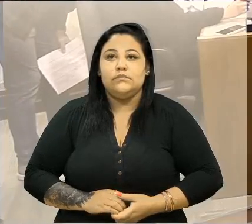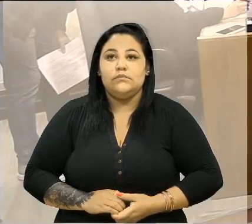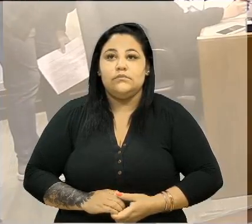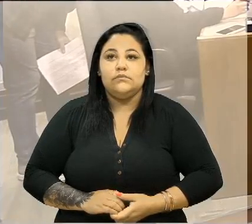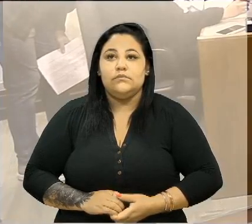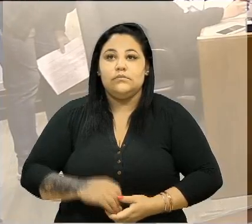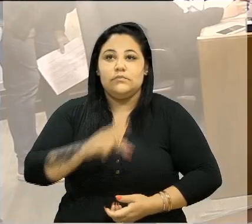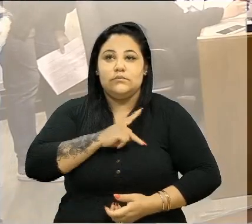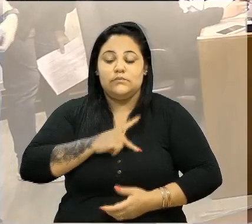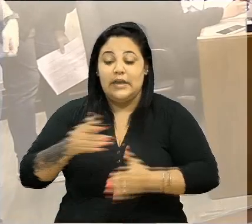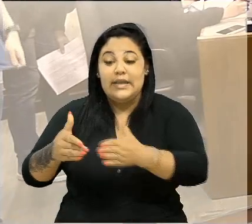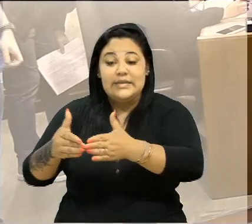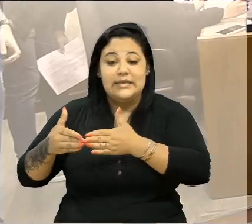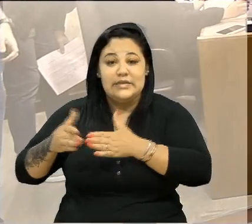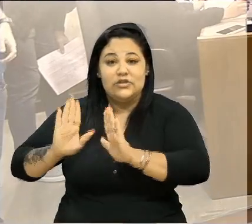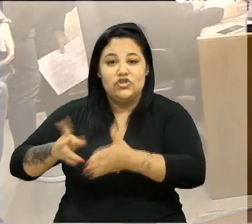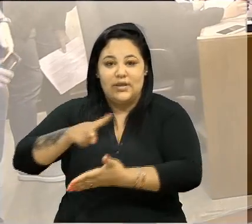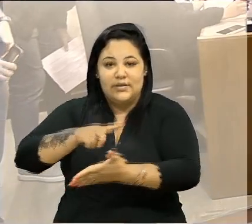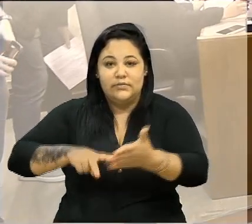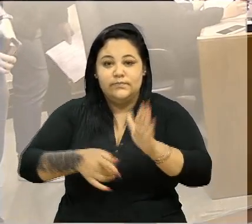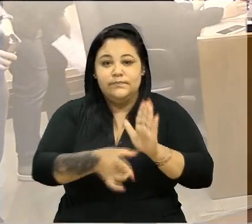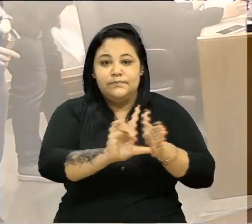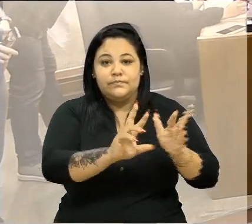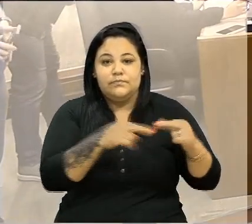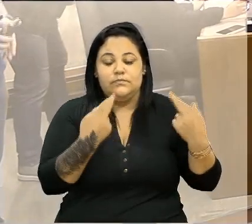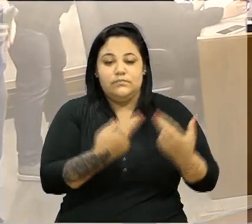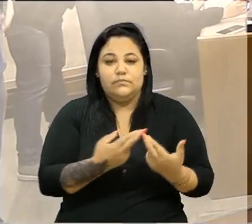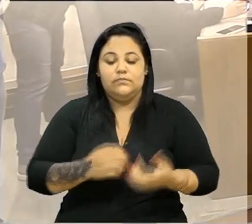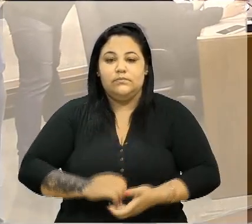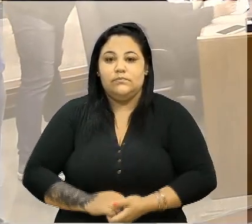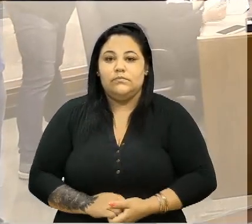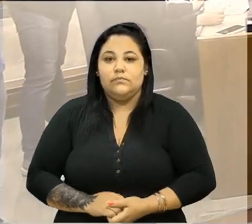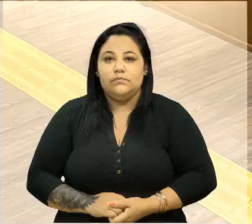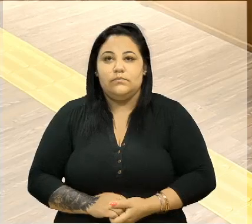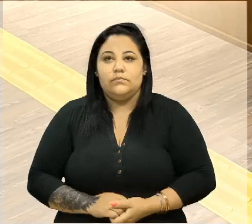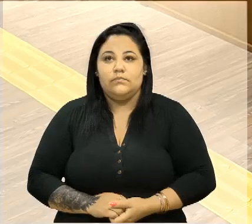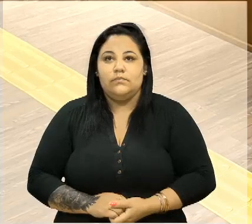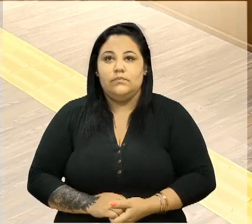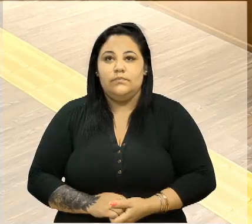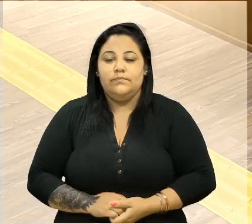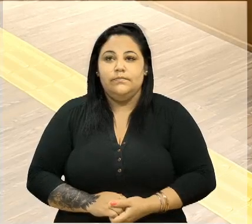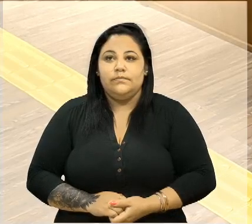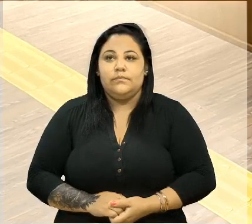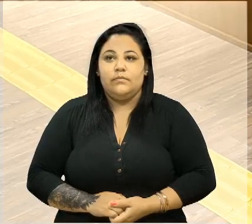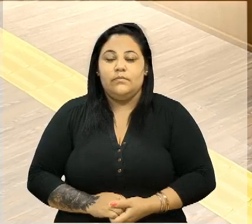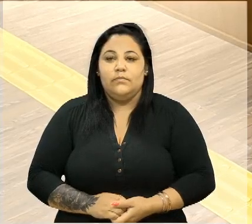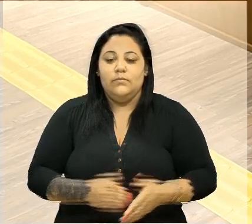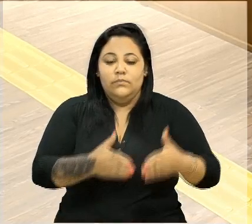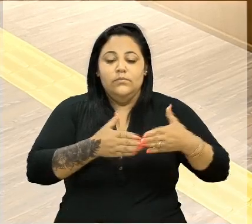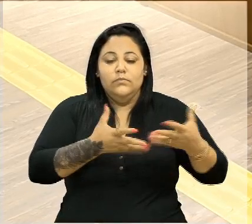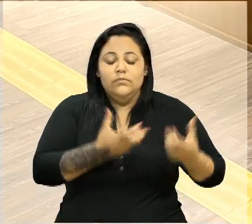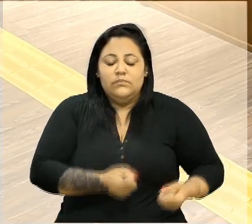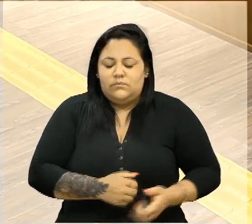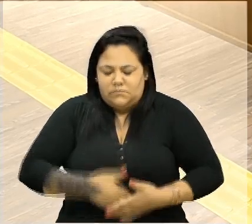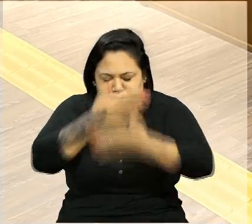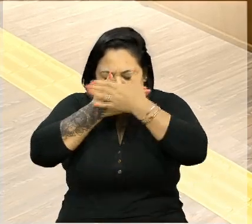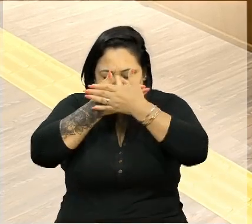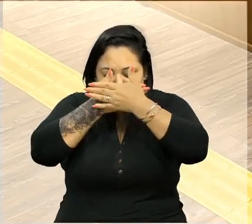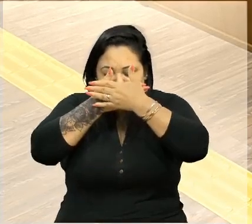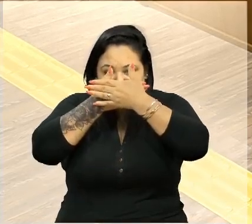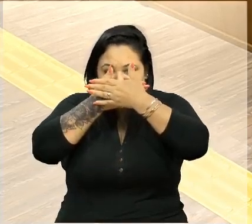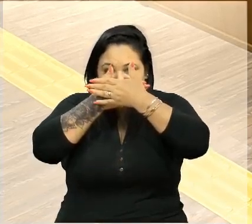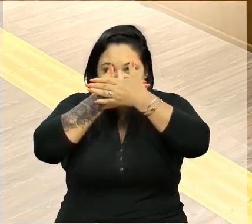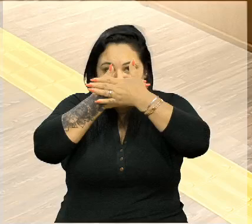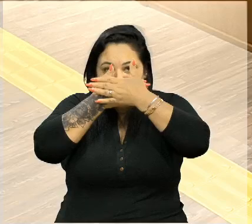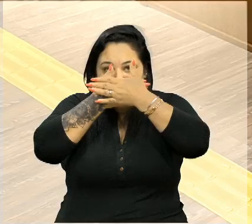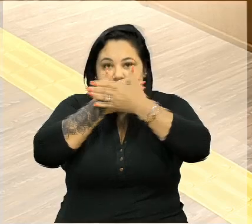Senhora presidente, peço dispensa por ter sido lido na sessão anterior. Dispensa concedida. Então, em